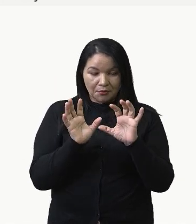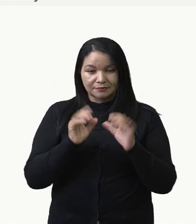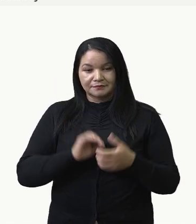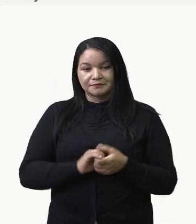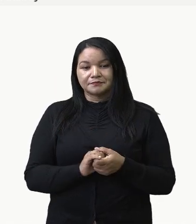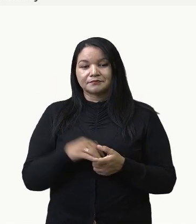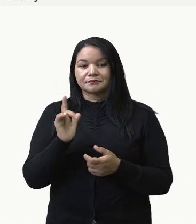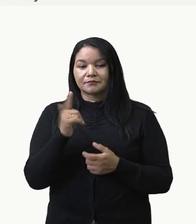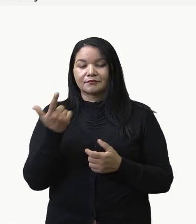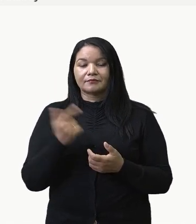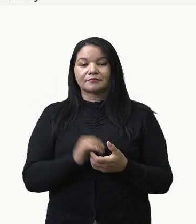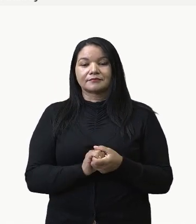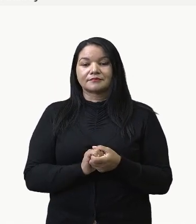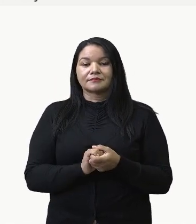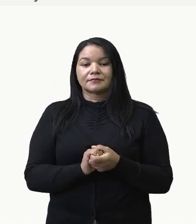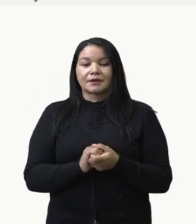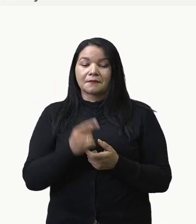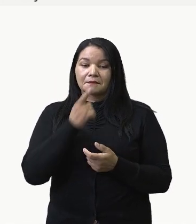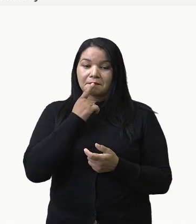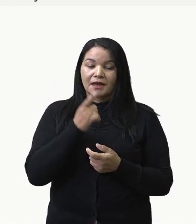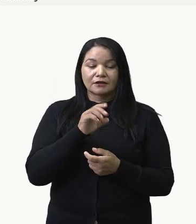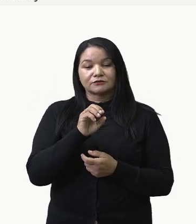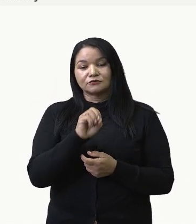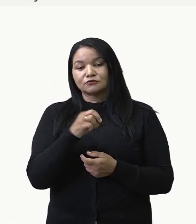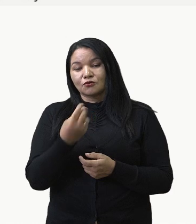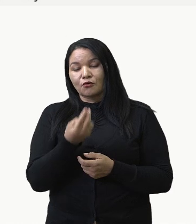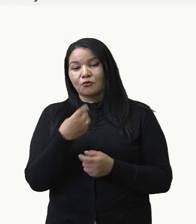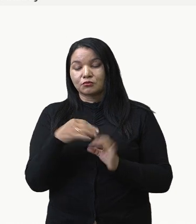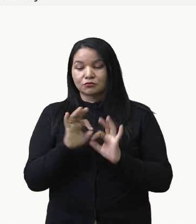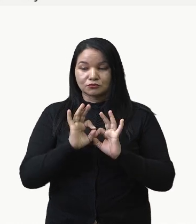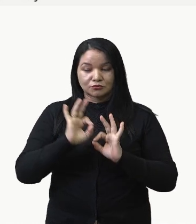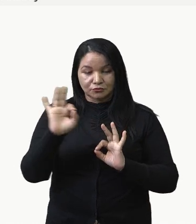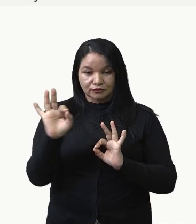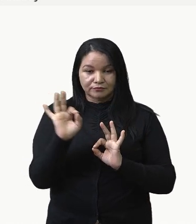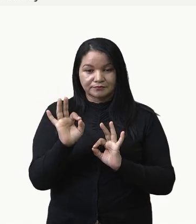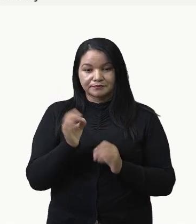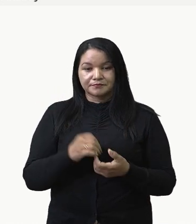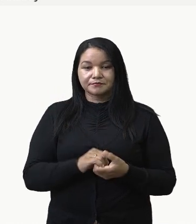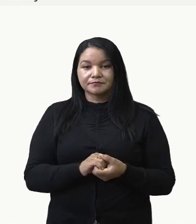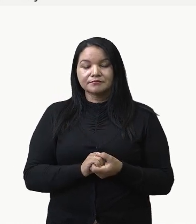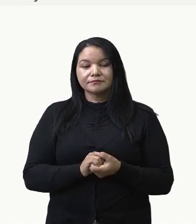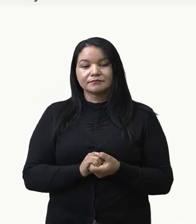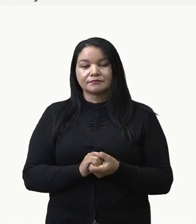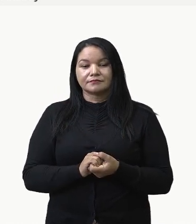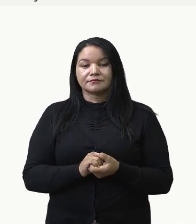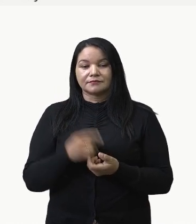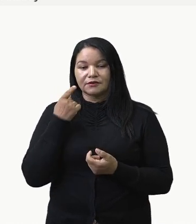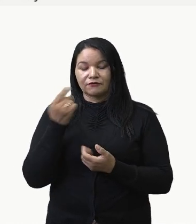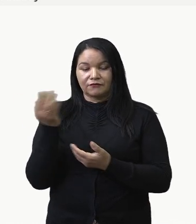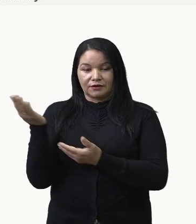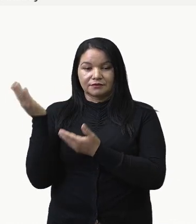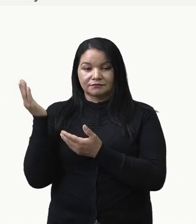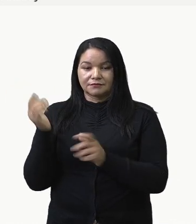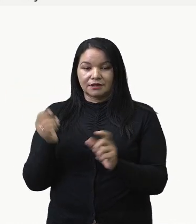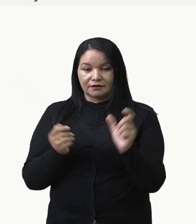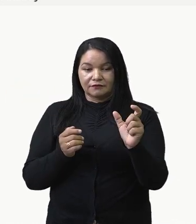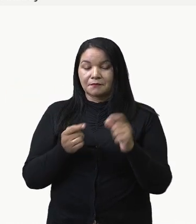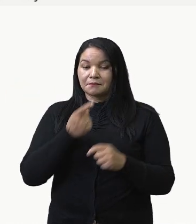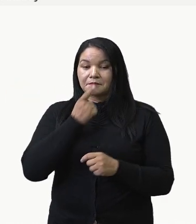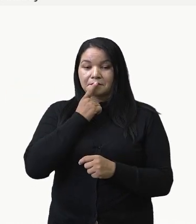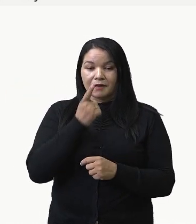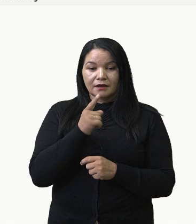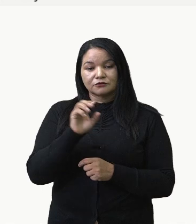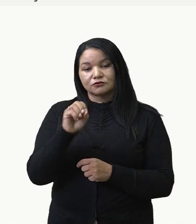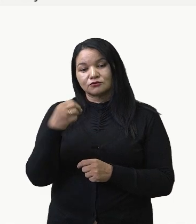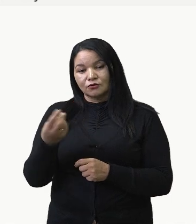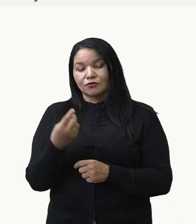ccos de nosos veja são animais selvagens que estão perto cercanos ou